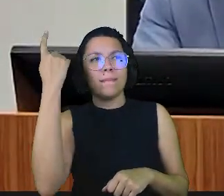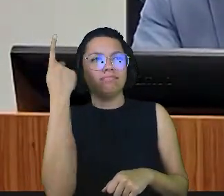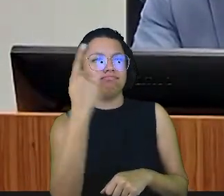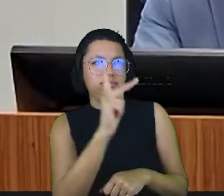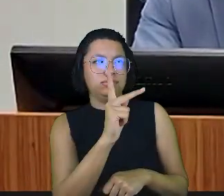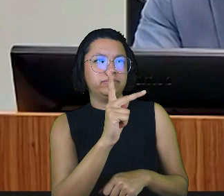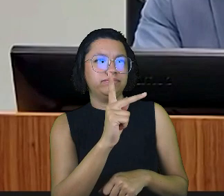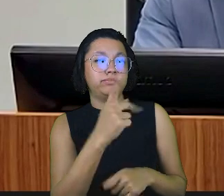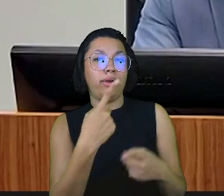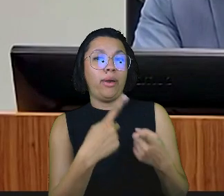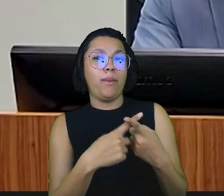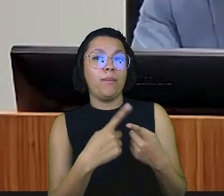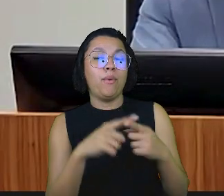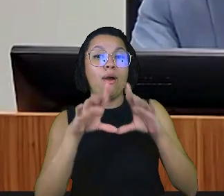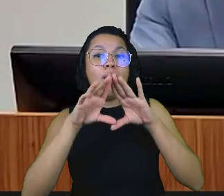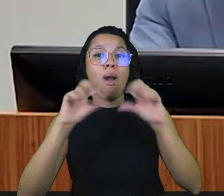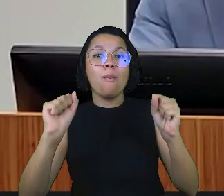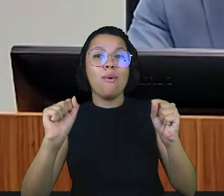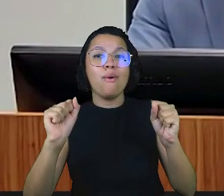lá quietinho,